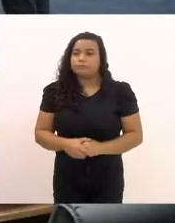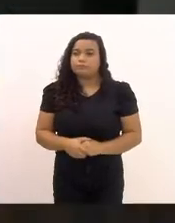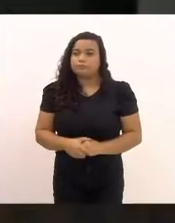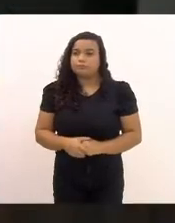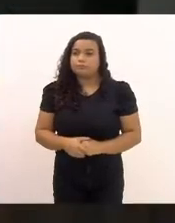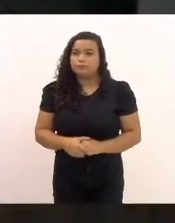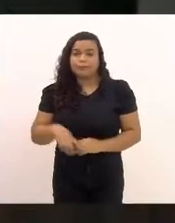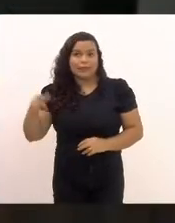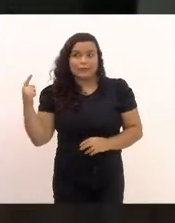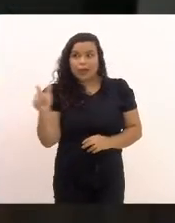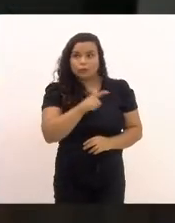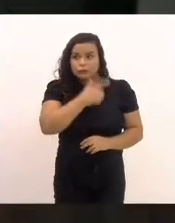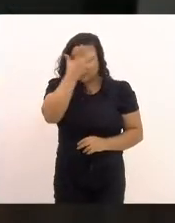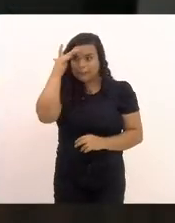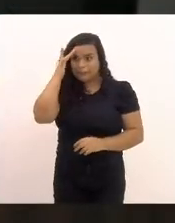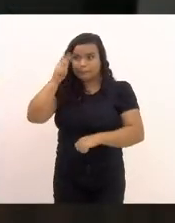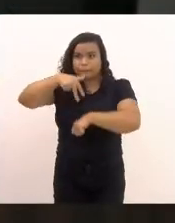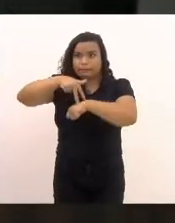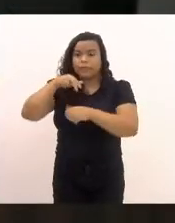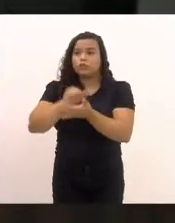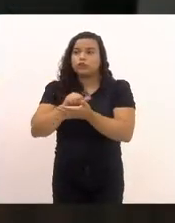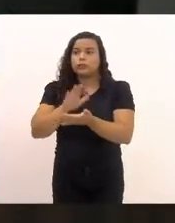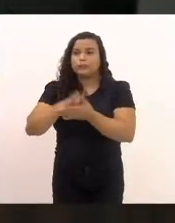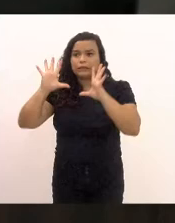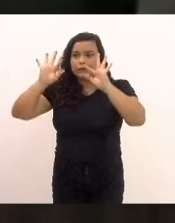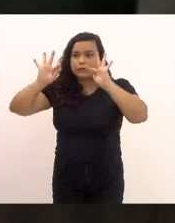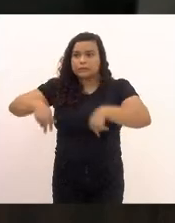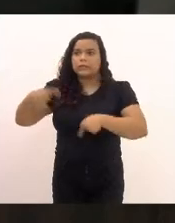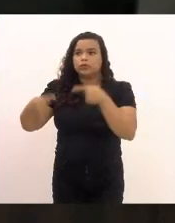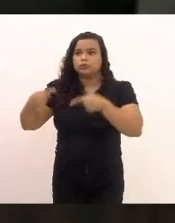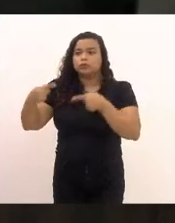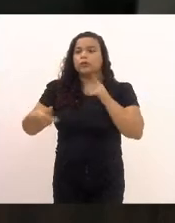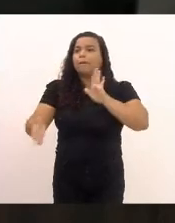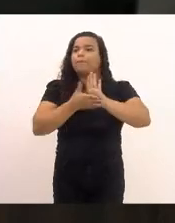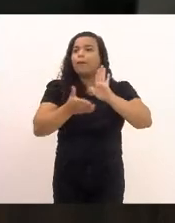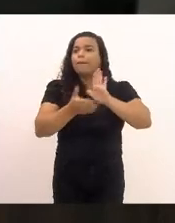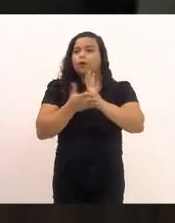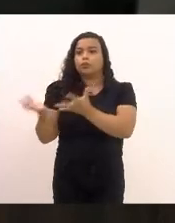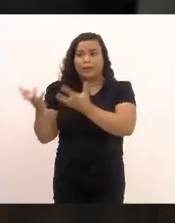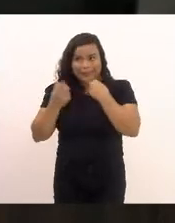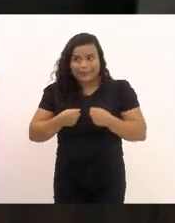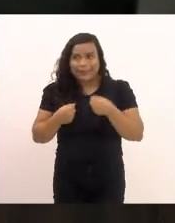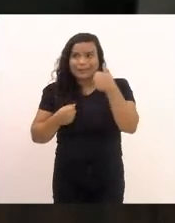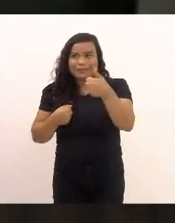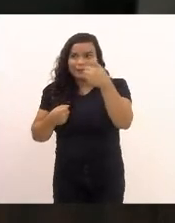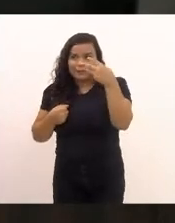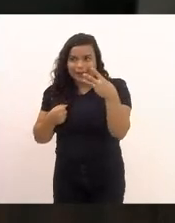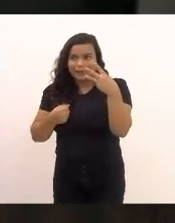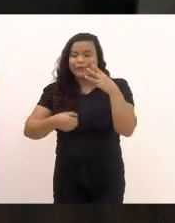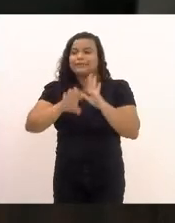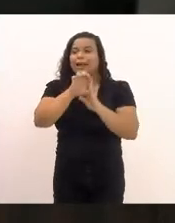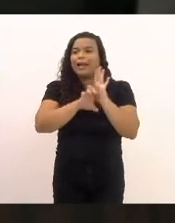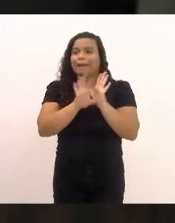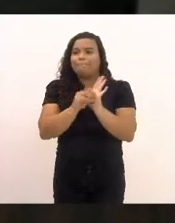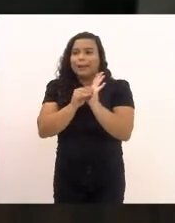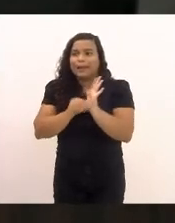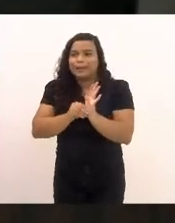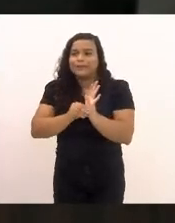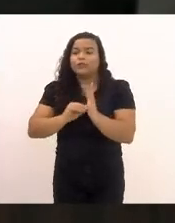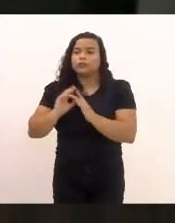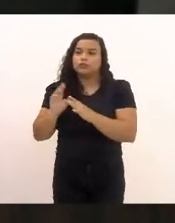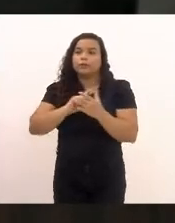Não havendo mais oradores inscritos, encerrada a discussão. A presente proposta recebeu 13 emendas e retorna